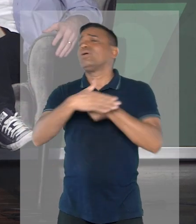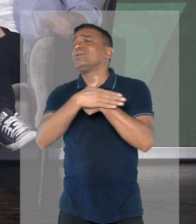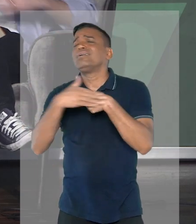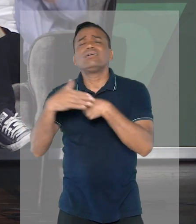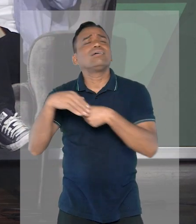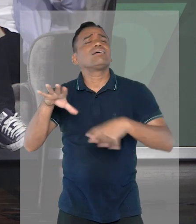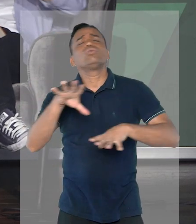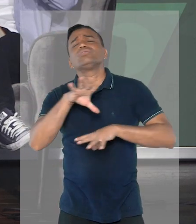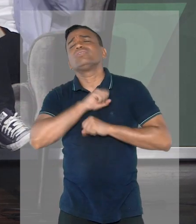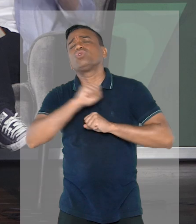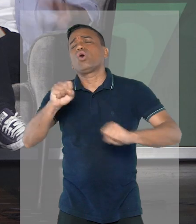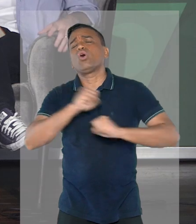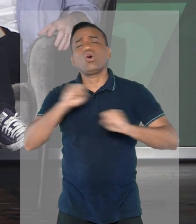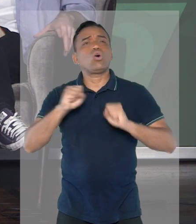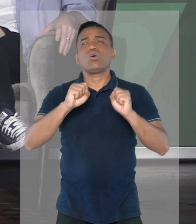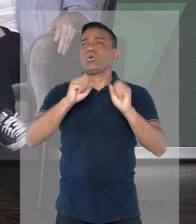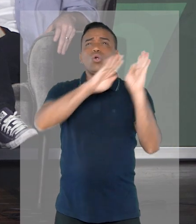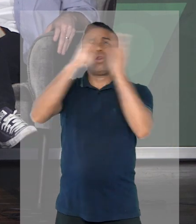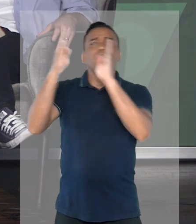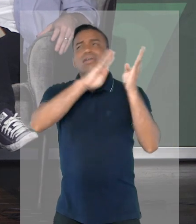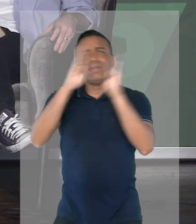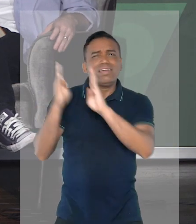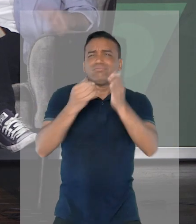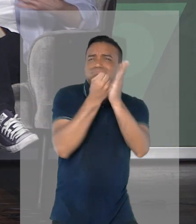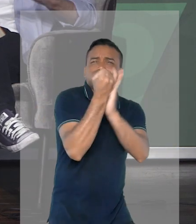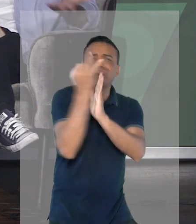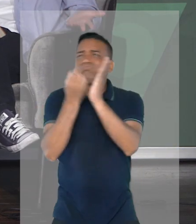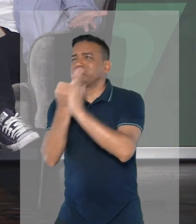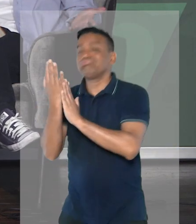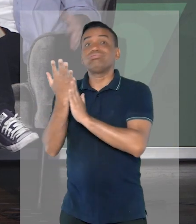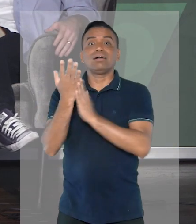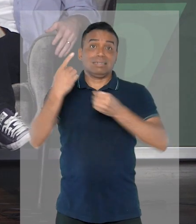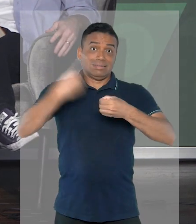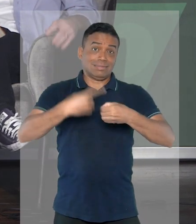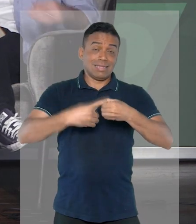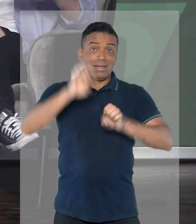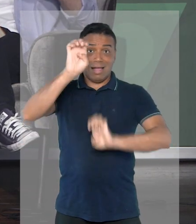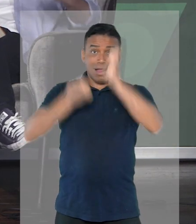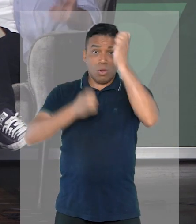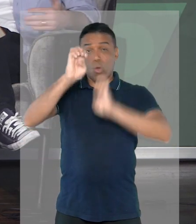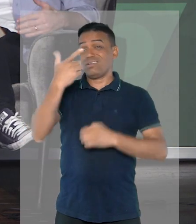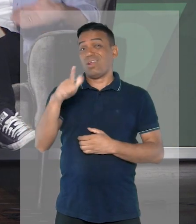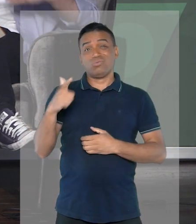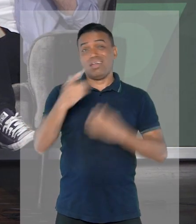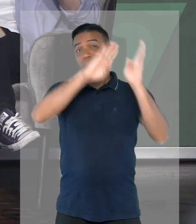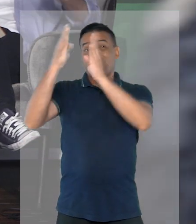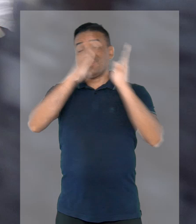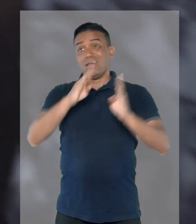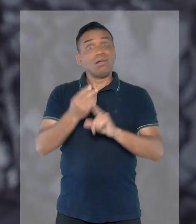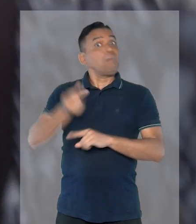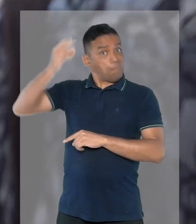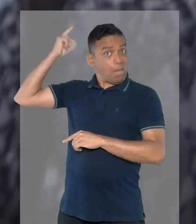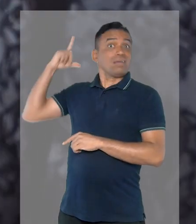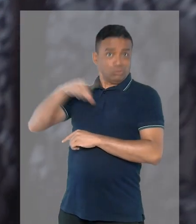estar na biblioteca, com os livros, com a confusão dos livros. E Carangola, nesse momento, está sem biblioteca, mas a cidade já teve biblioteca, a